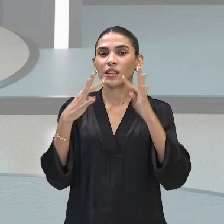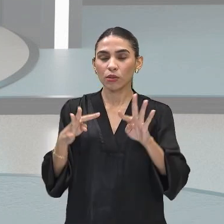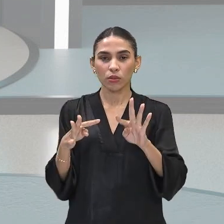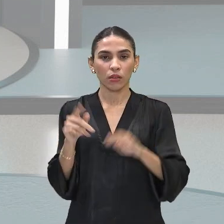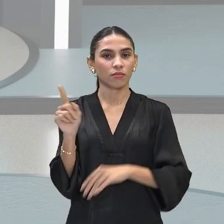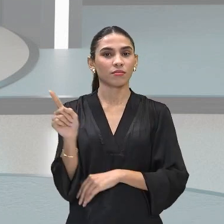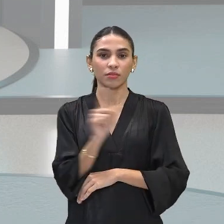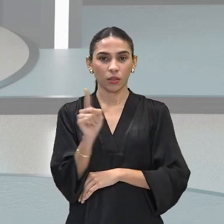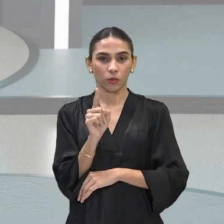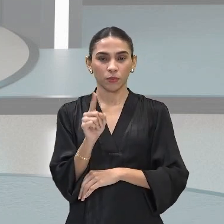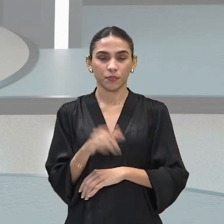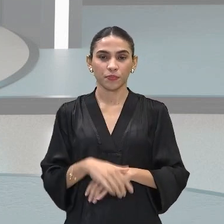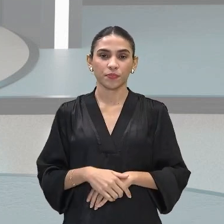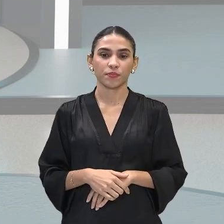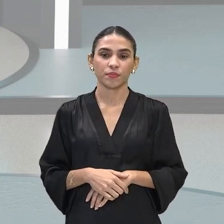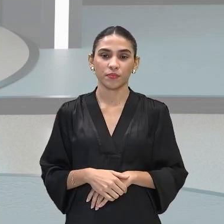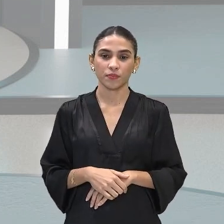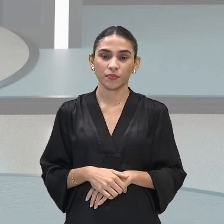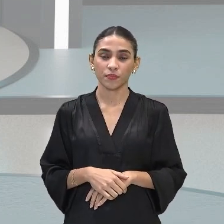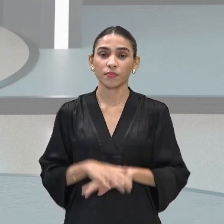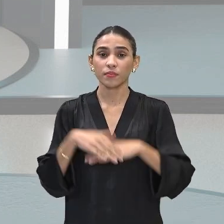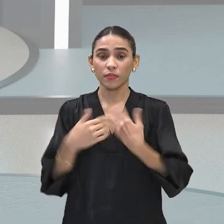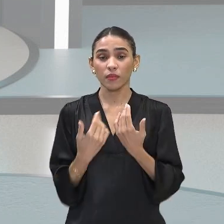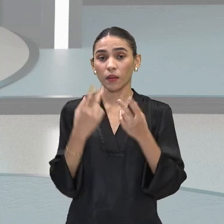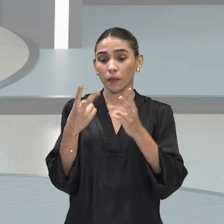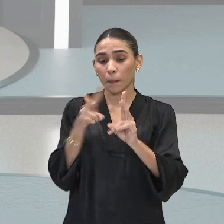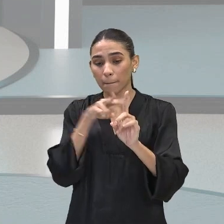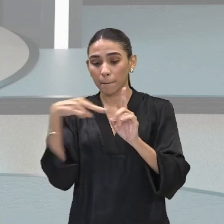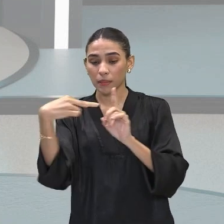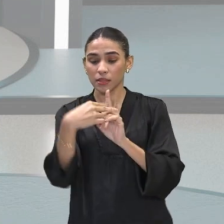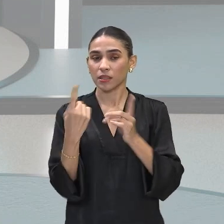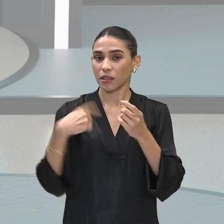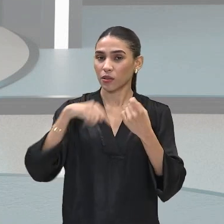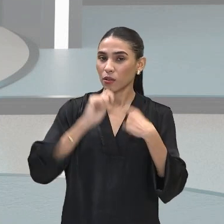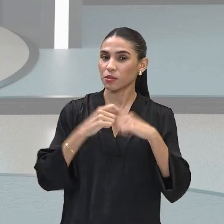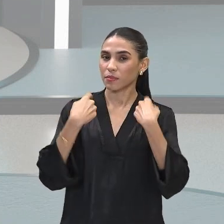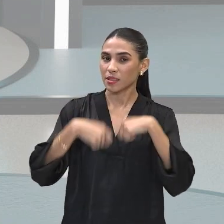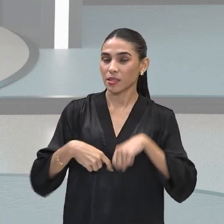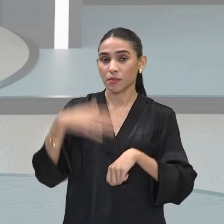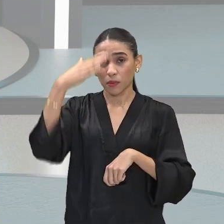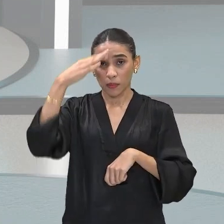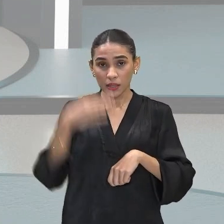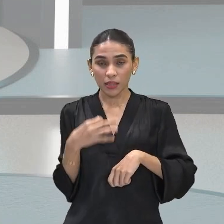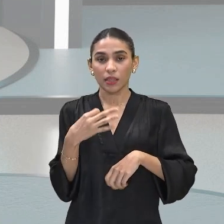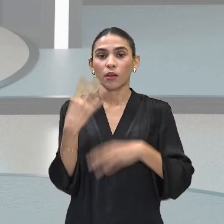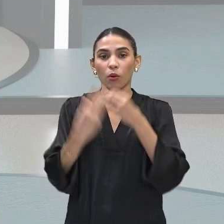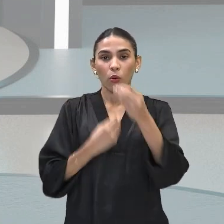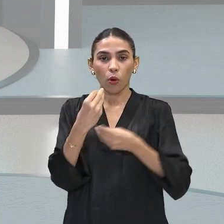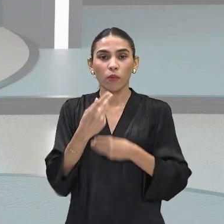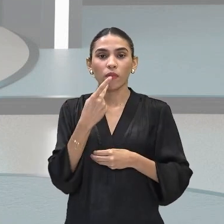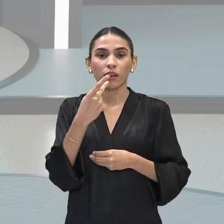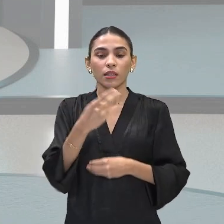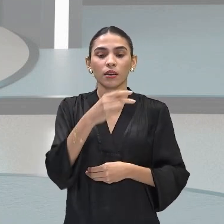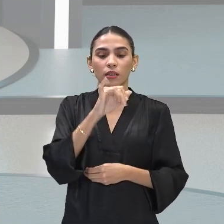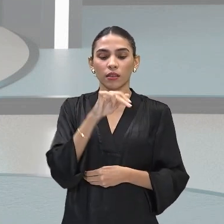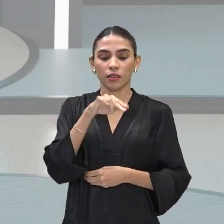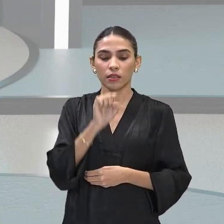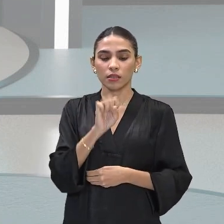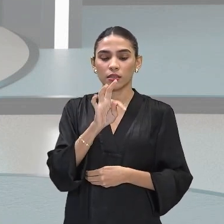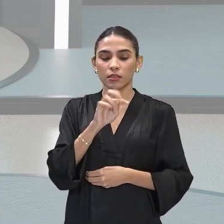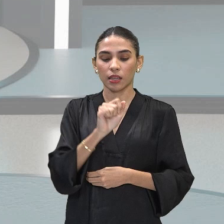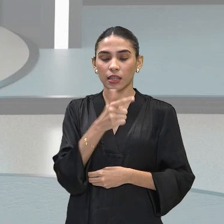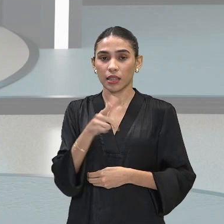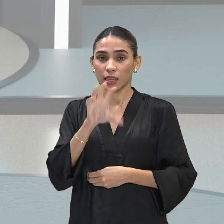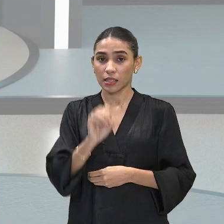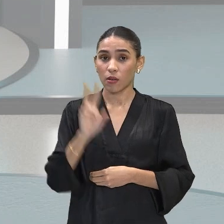coisas. Então, é a partir dessa perspectiva que temos que compreender quando falamos de instalação. Lembra